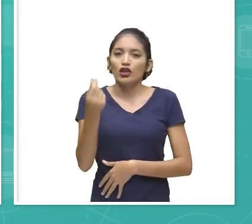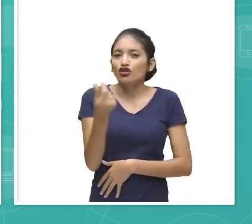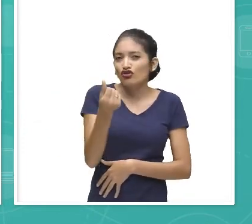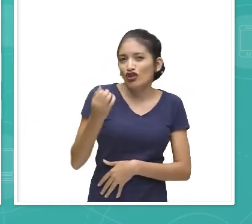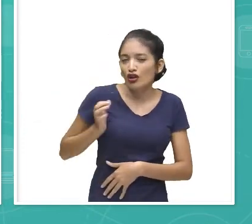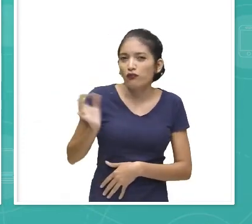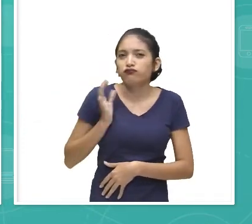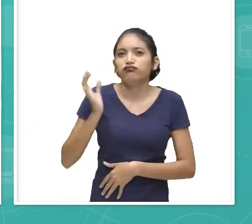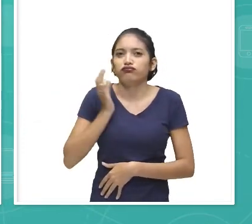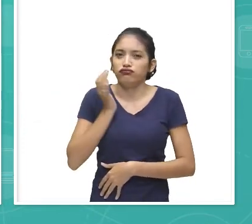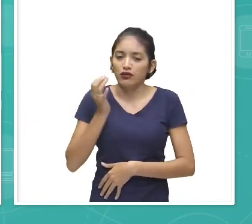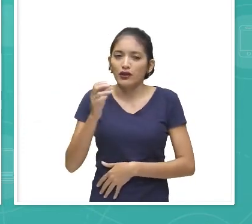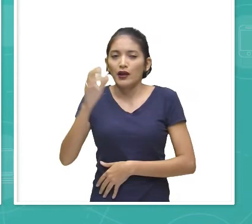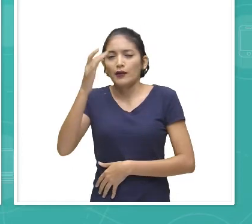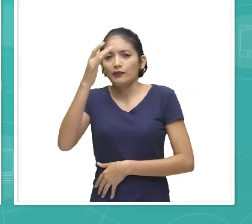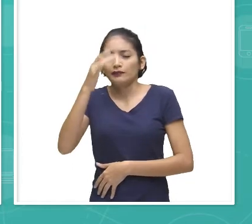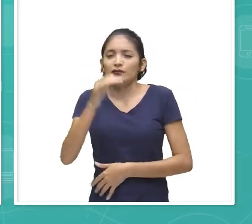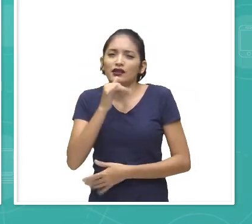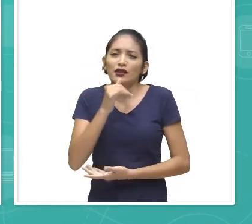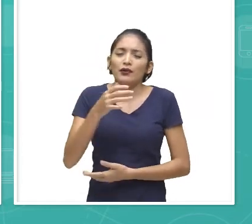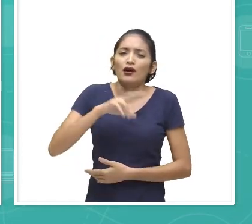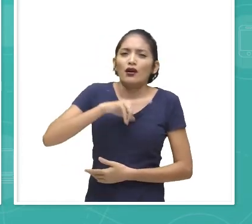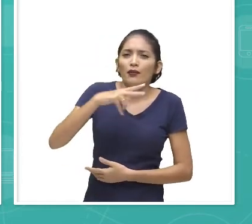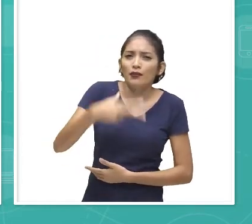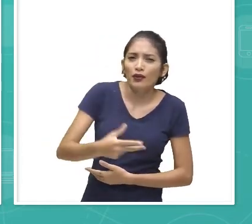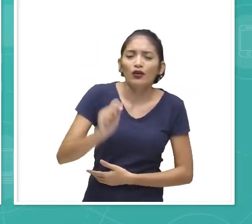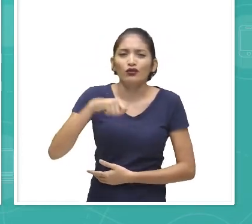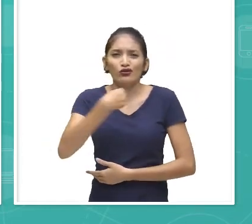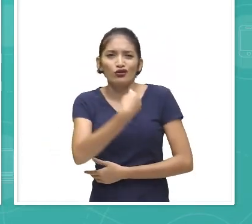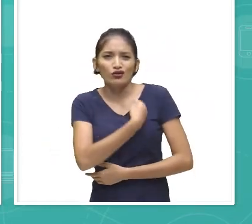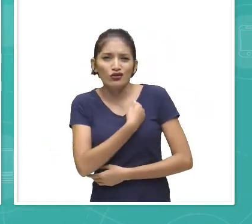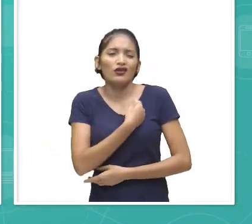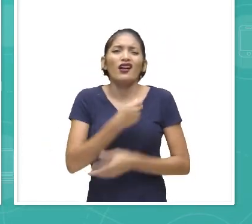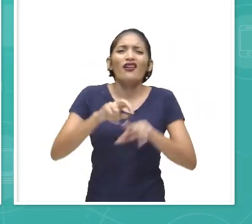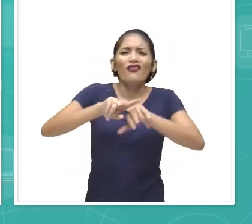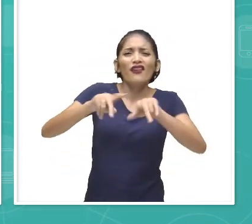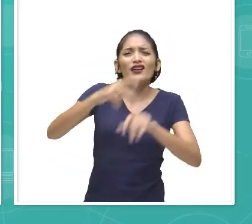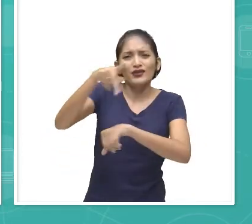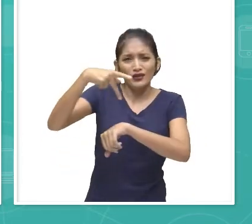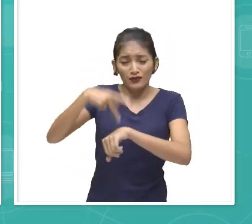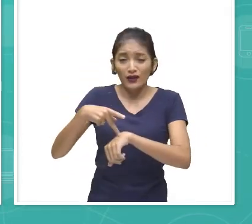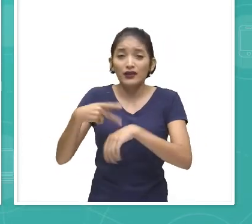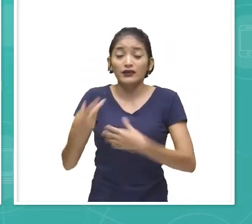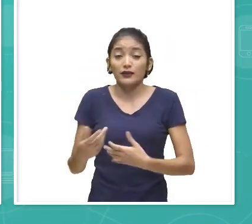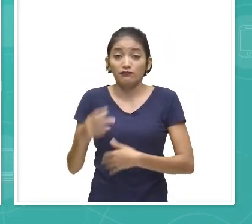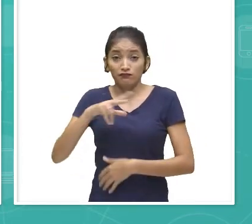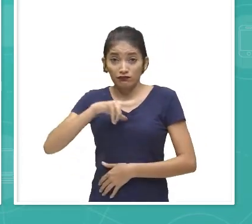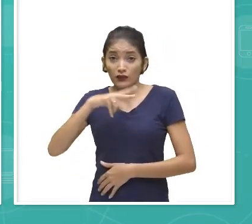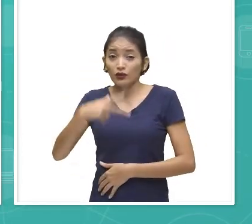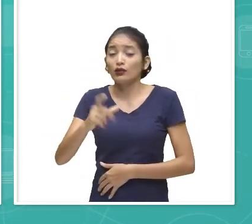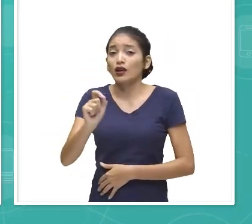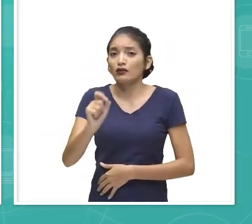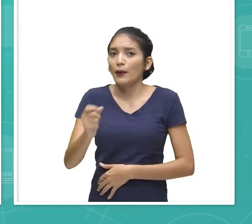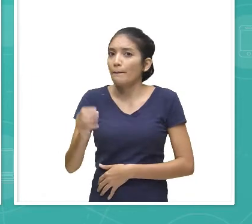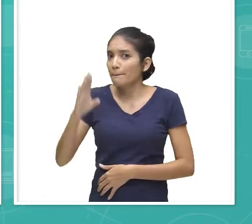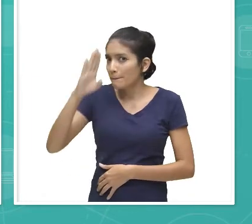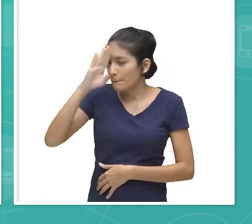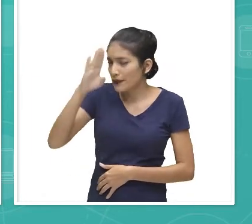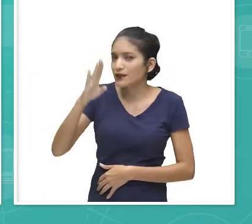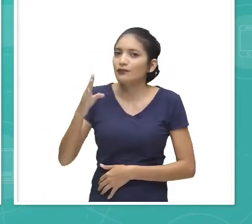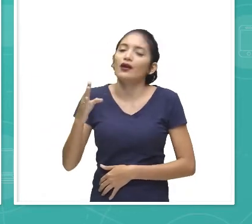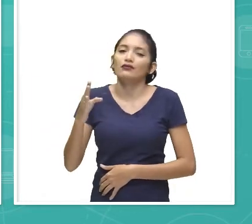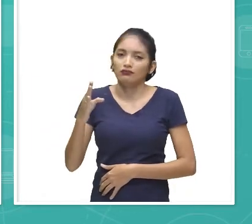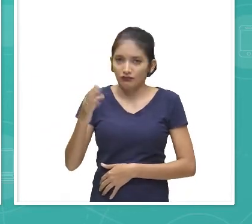ali principalmente Portugal, Espanha, Inglaterra, França. Portugal era o pioneiro, né, nas